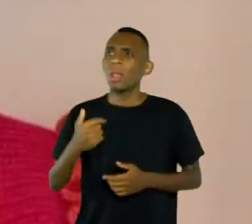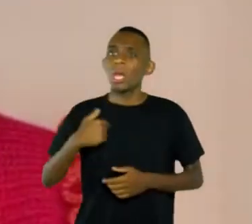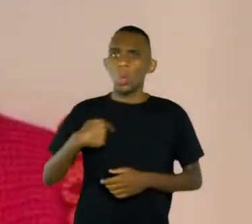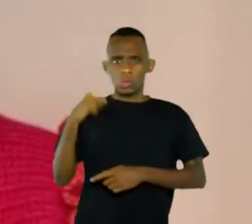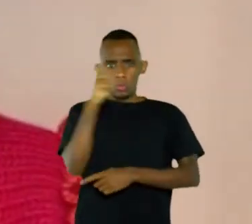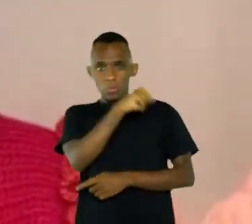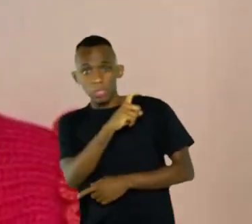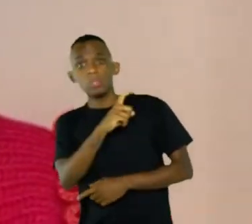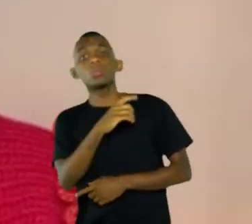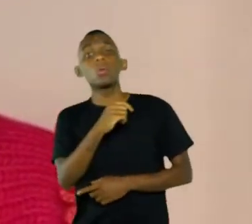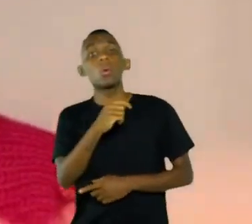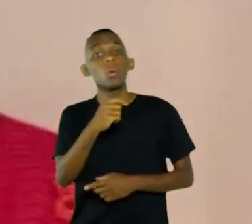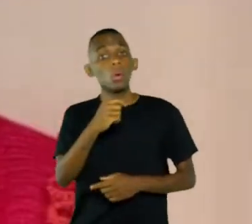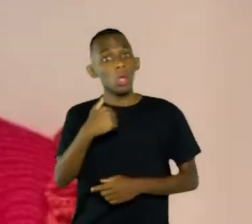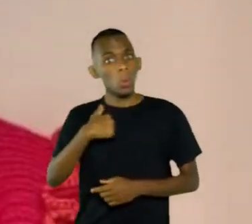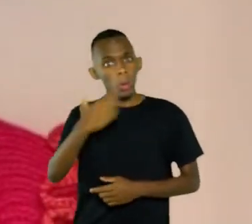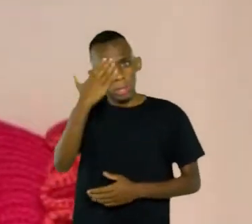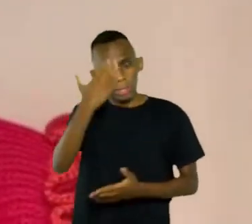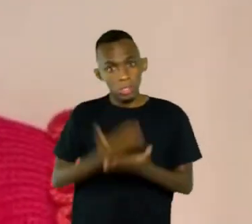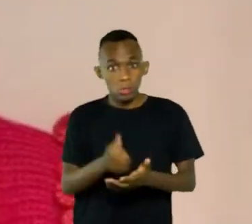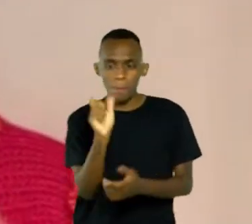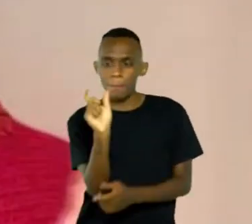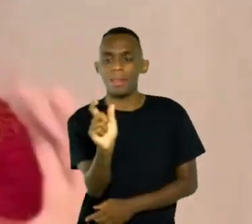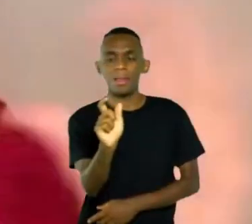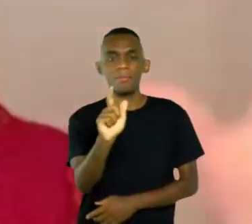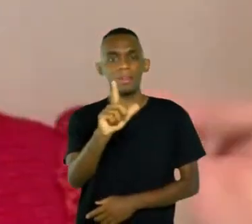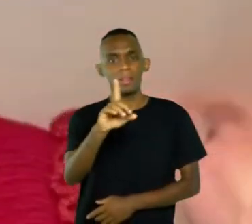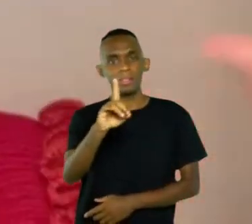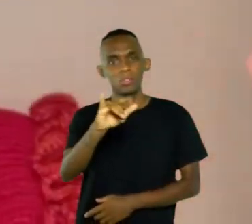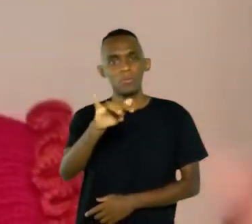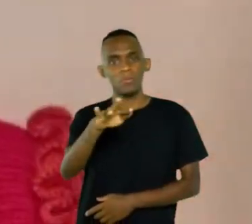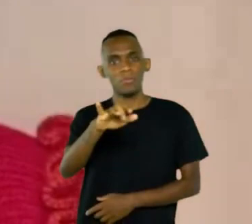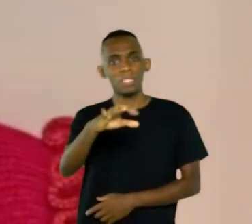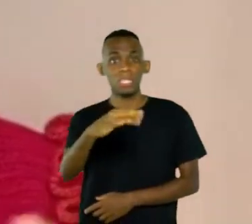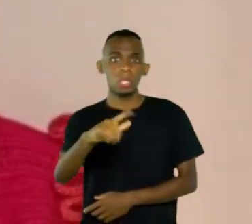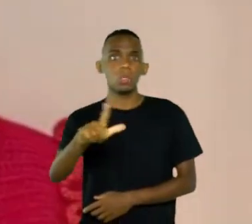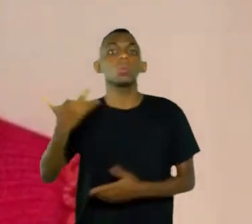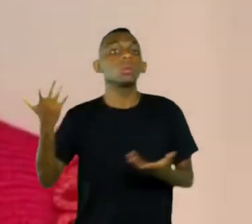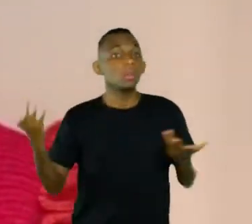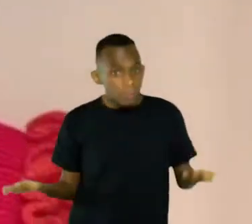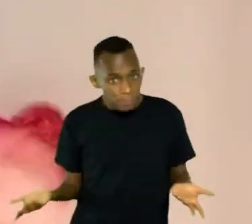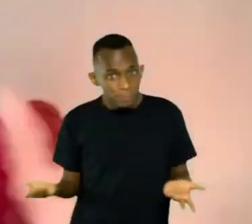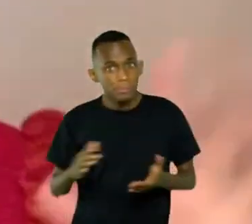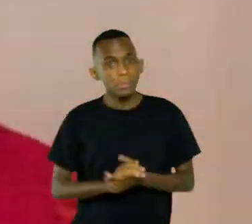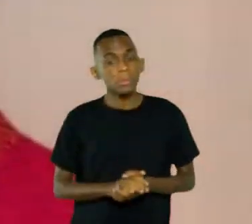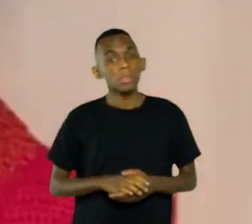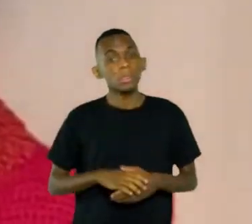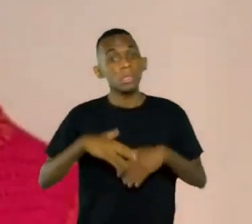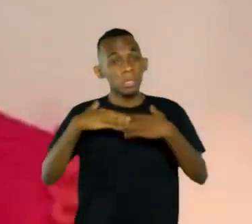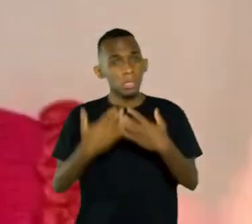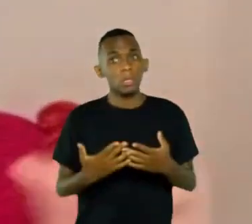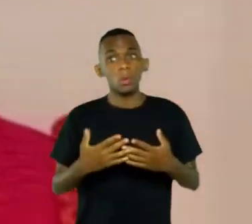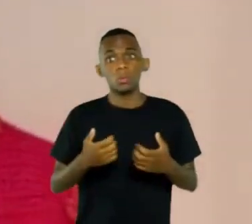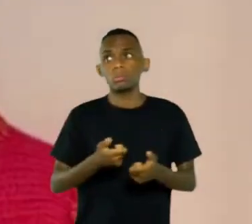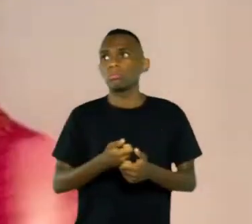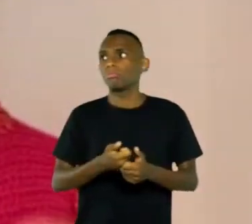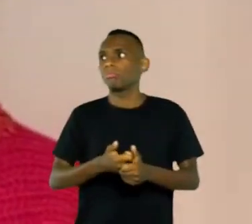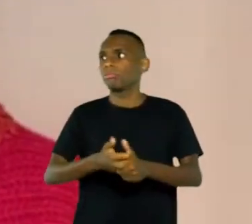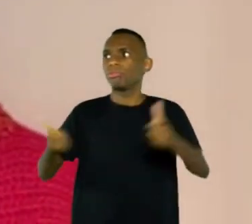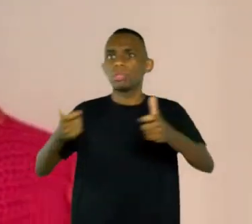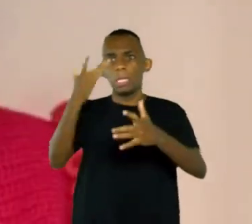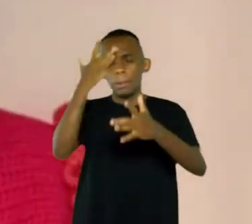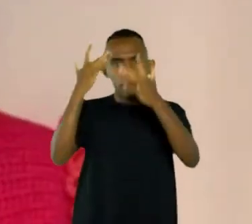palavra Cris e fala logo depois a palavra guerra, imagina quantas pessoas, né, falavam a Cris Guerra, Cris Guerra, Cris Guerra, Cris Guerra.